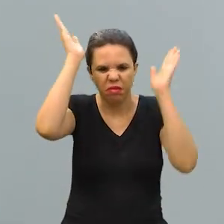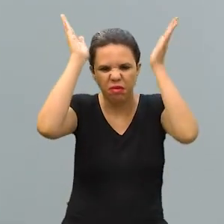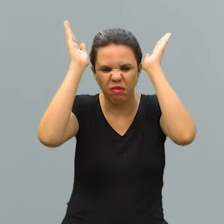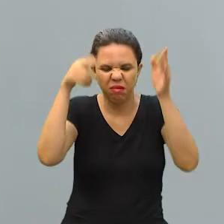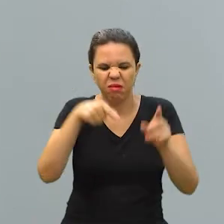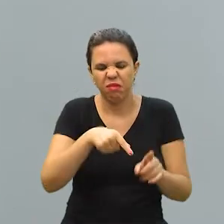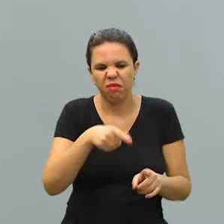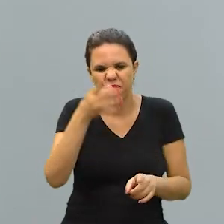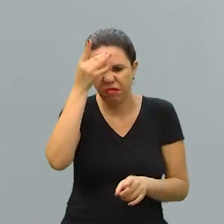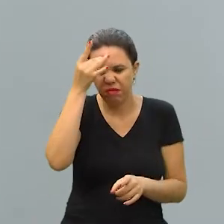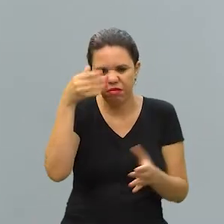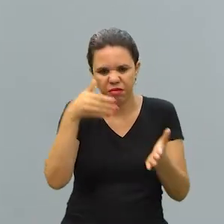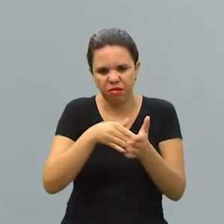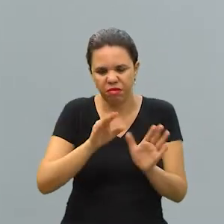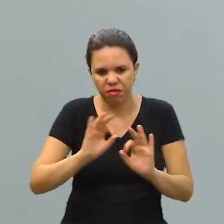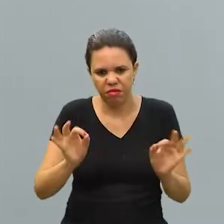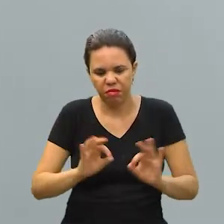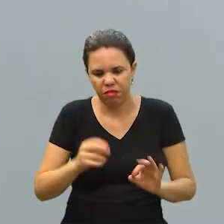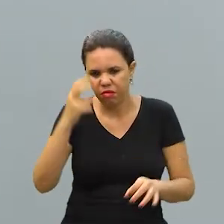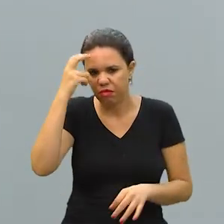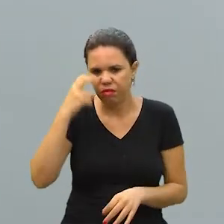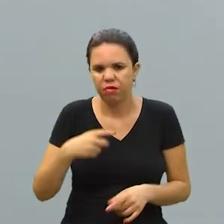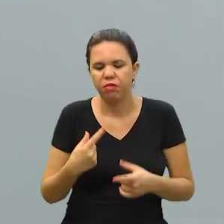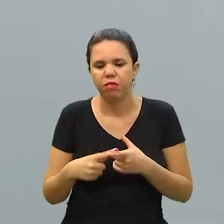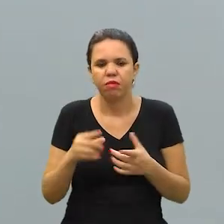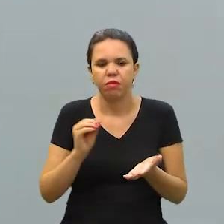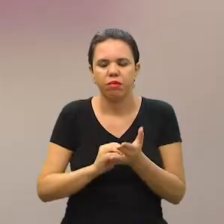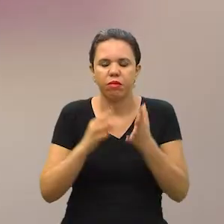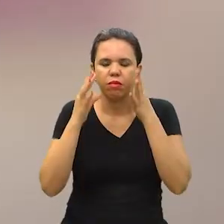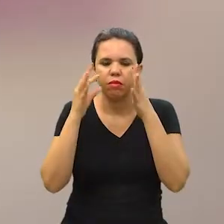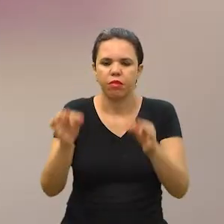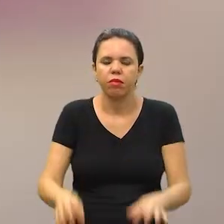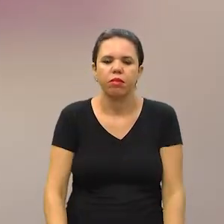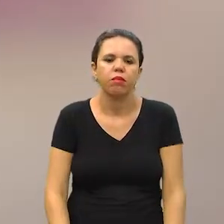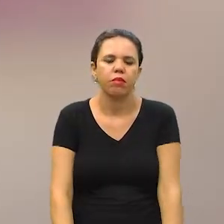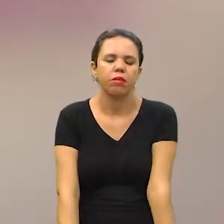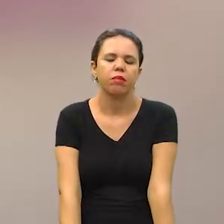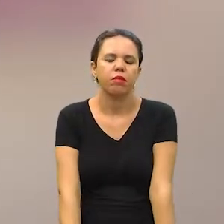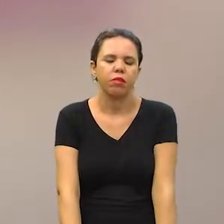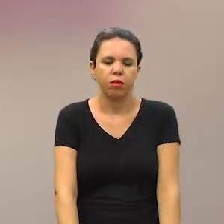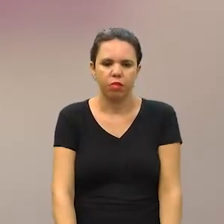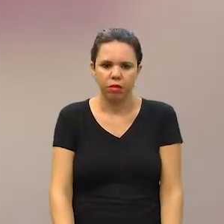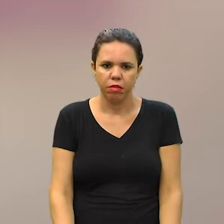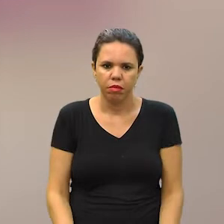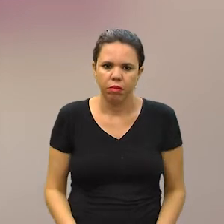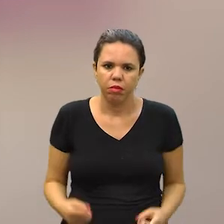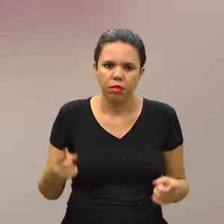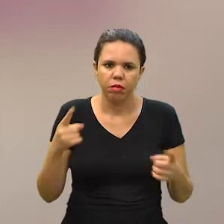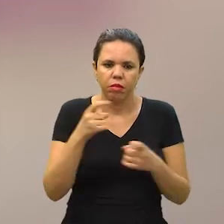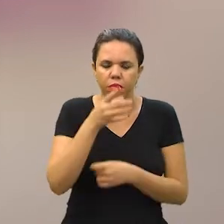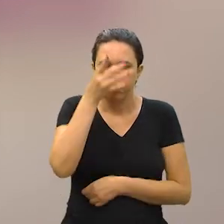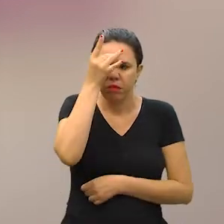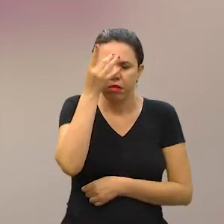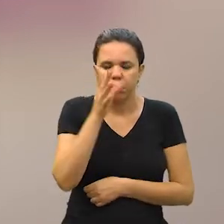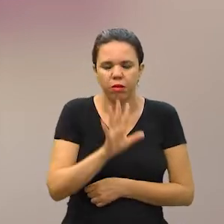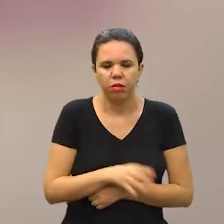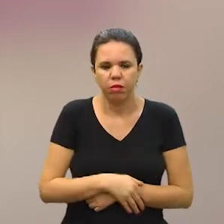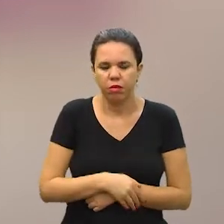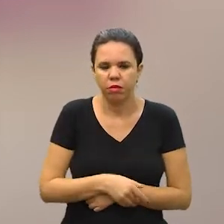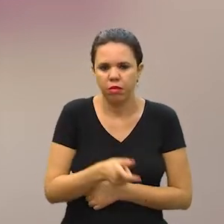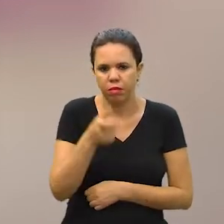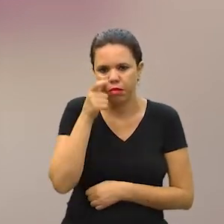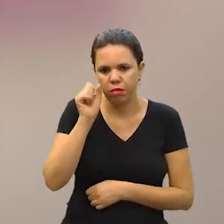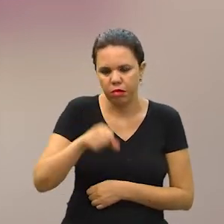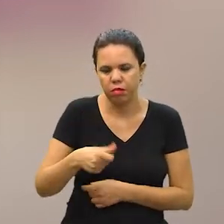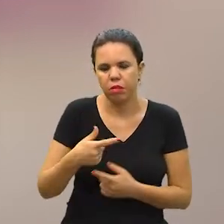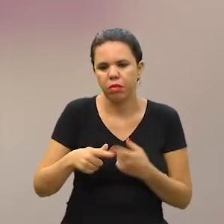porque têm dificuldade de aprendizagem, não por uma questão intelectual, mas pela questão da desatenção, né? Da dificuldade na aprendizagem. Então, nós